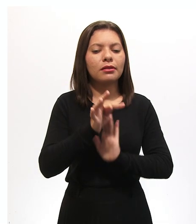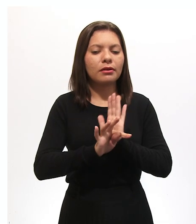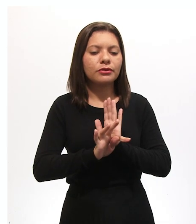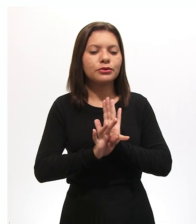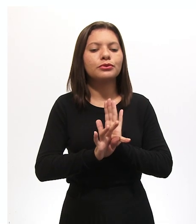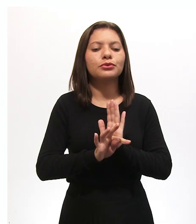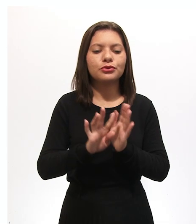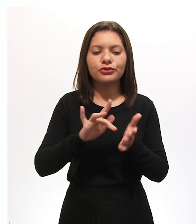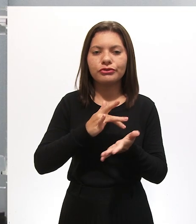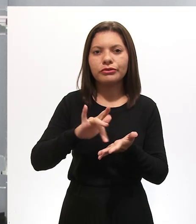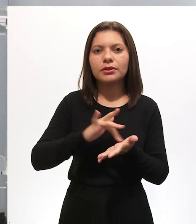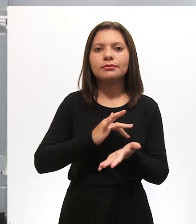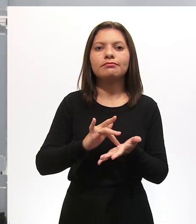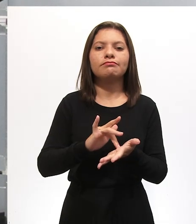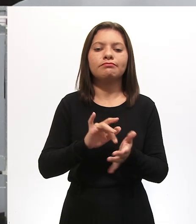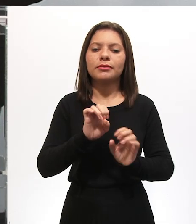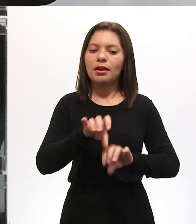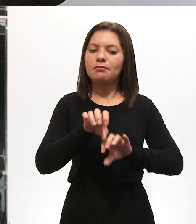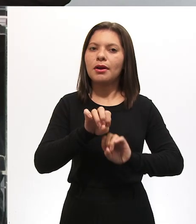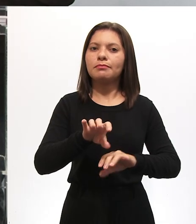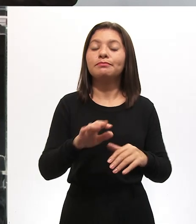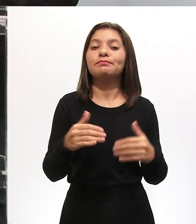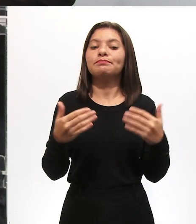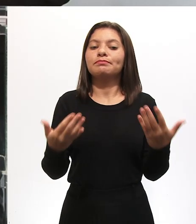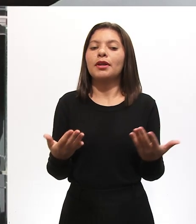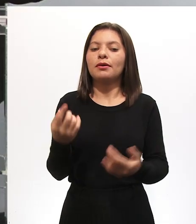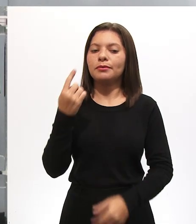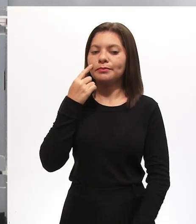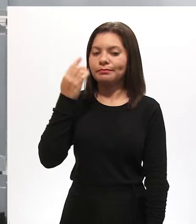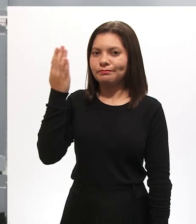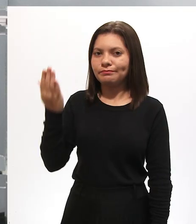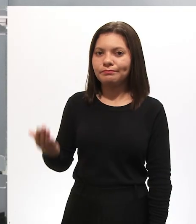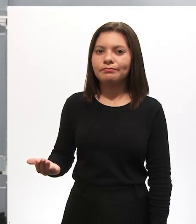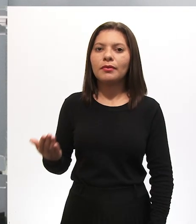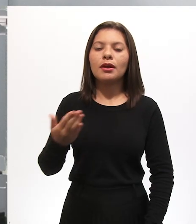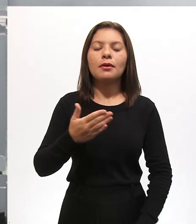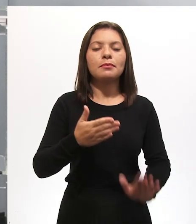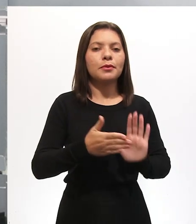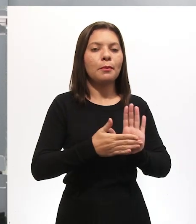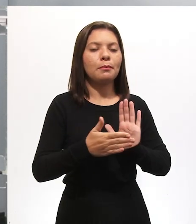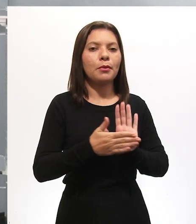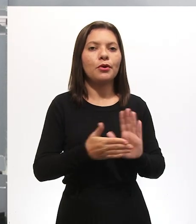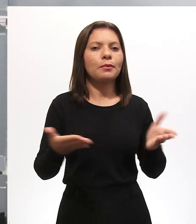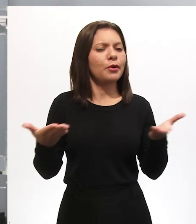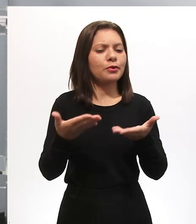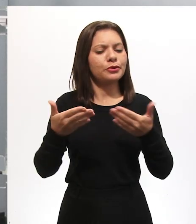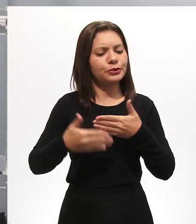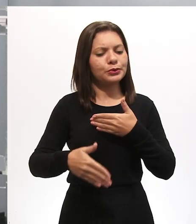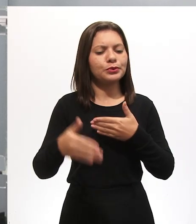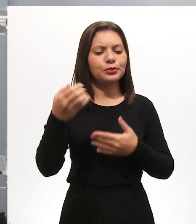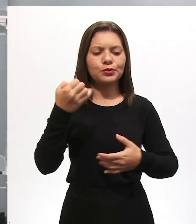educacionais digitais. Então, essas são as propostas para